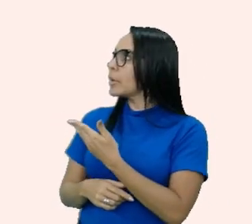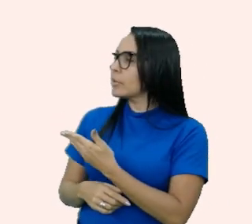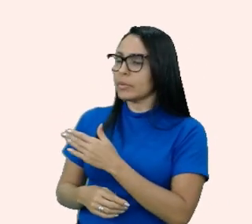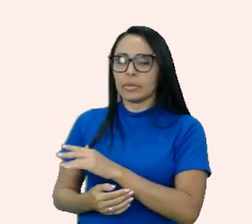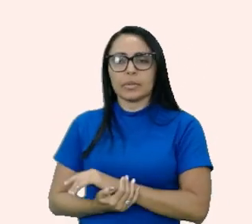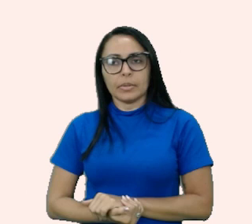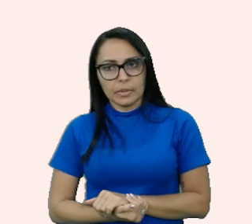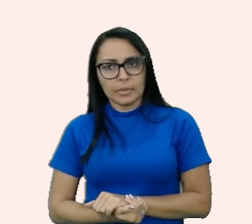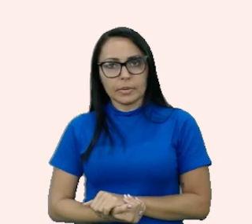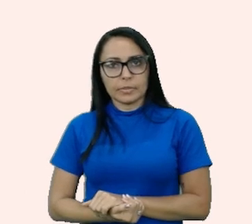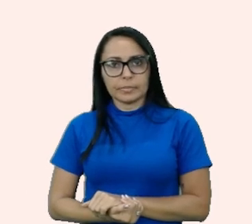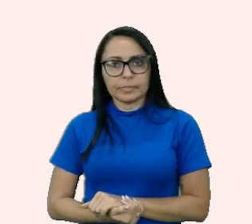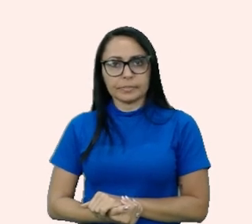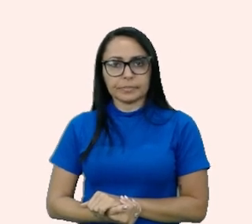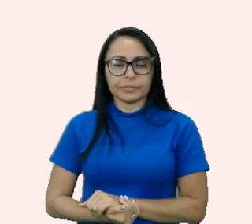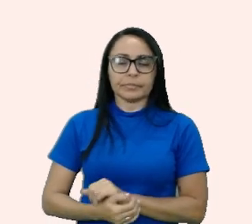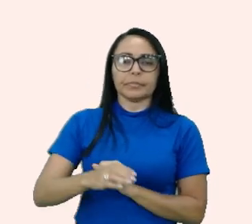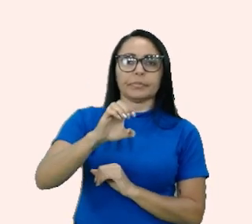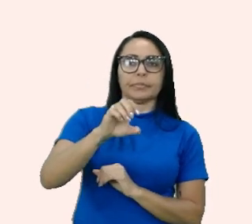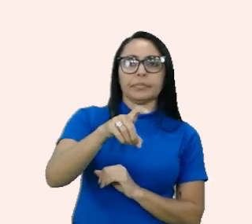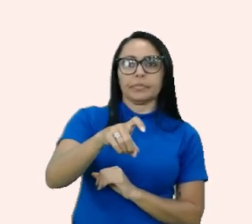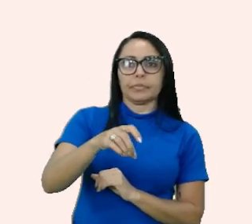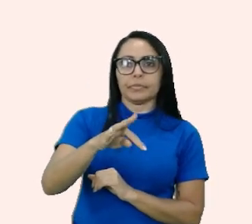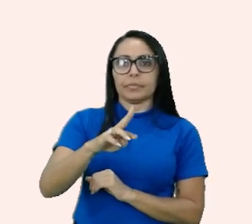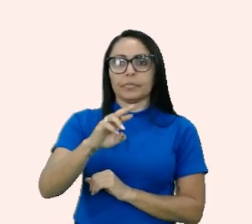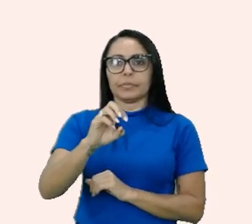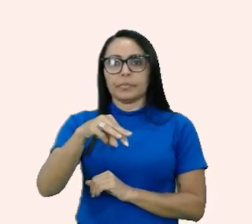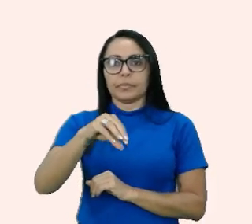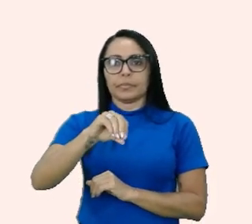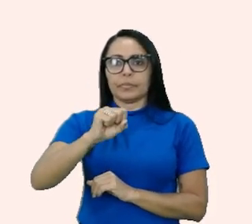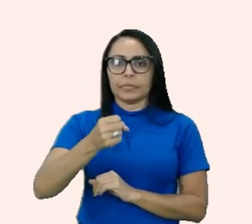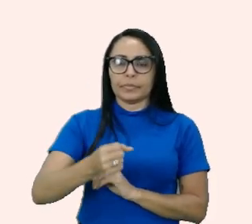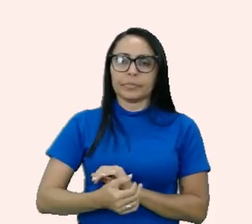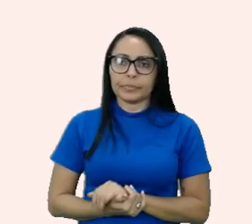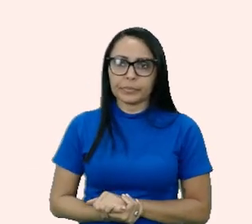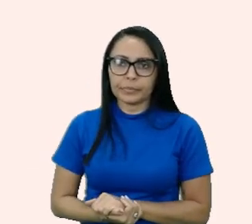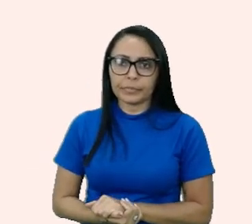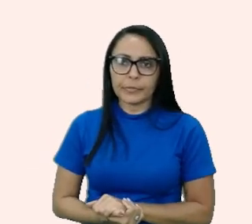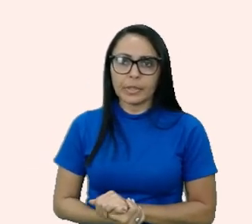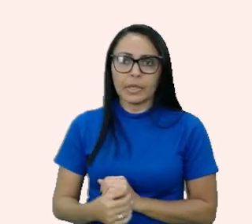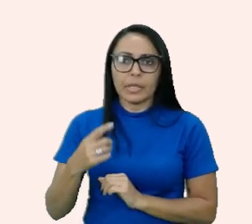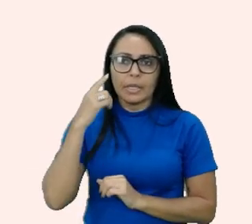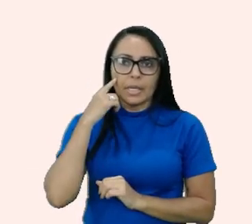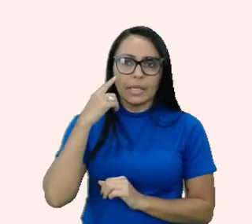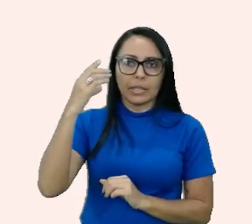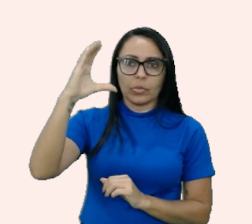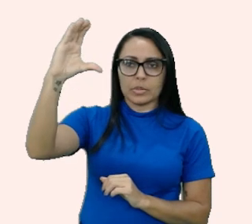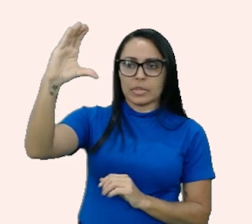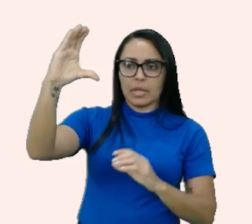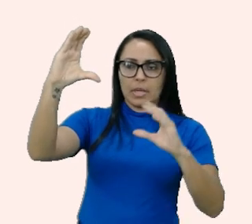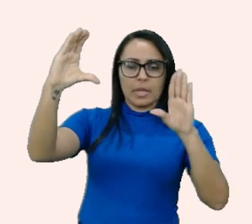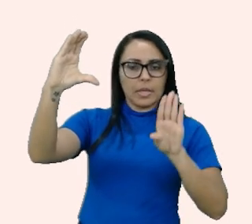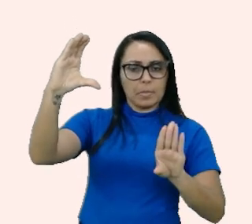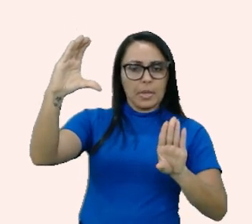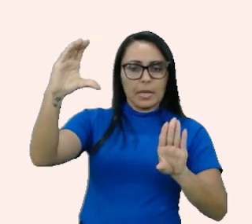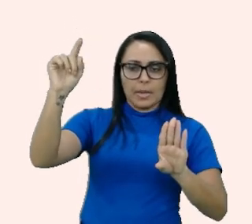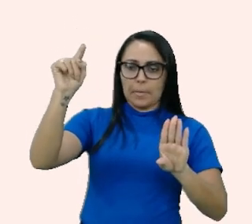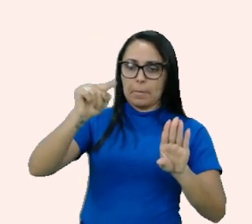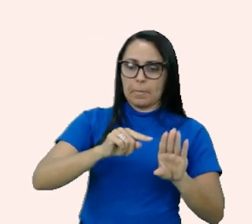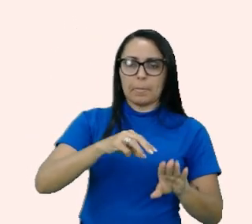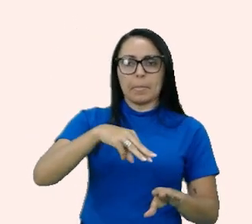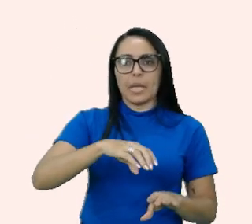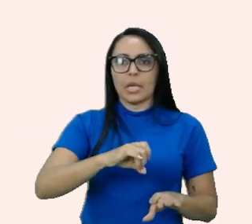de extremos. Consequentemente, B e C são chamados de meios, tá certo? E como é que eu vou fazer para aplicar